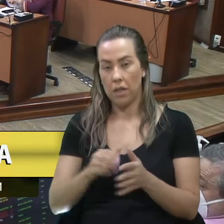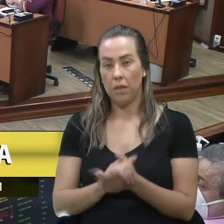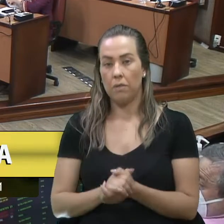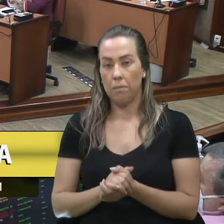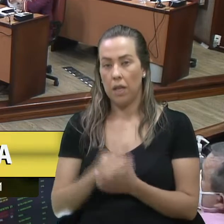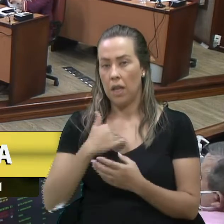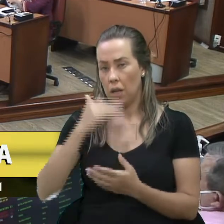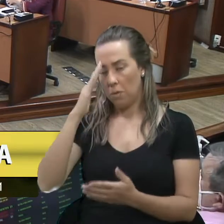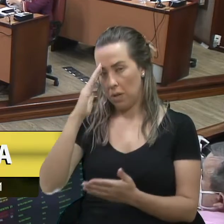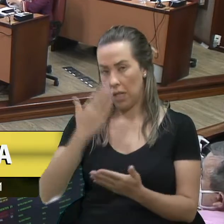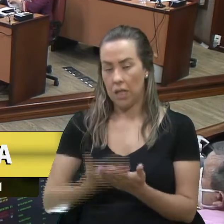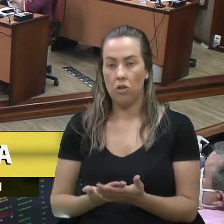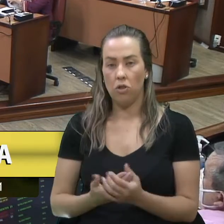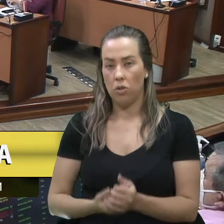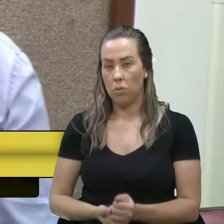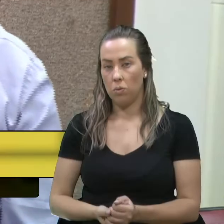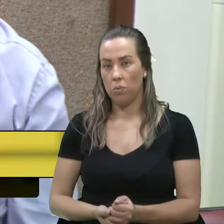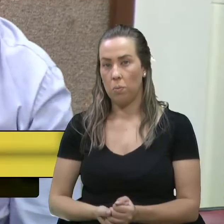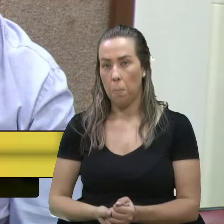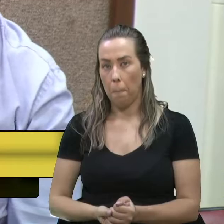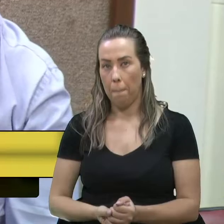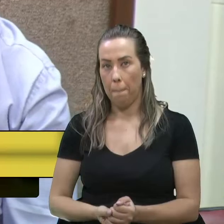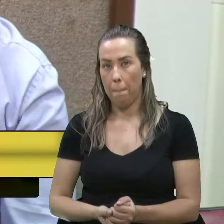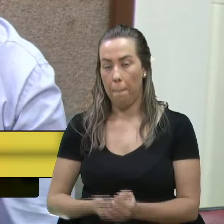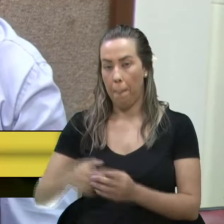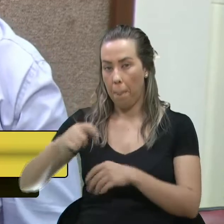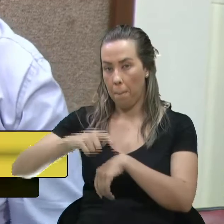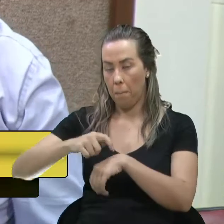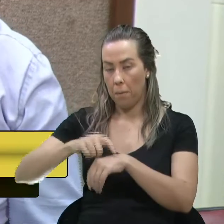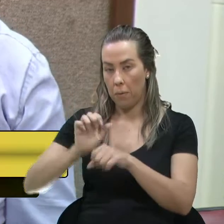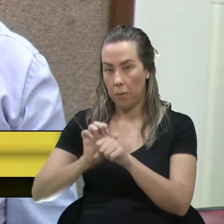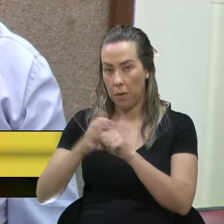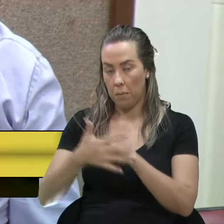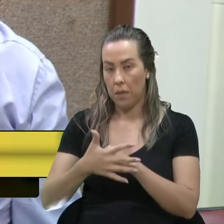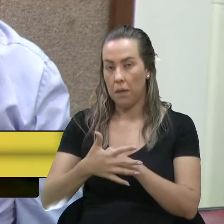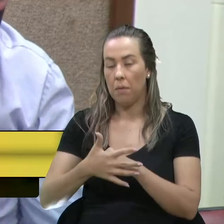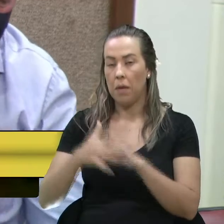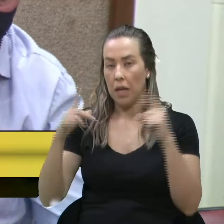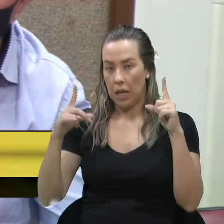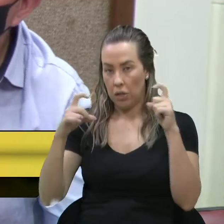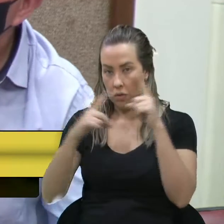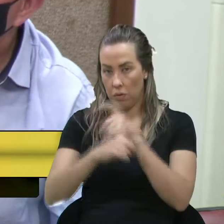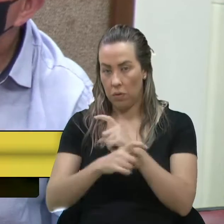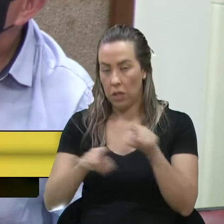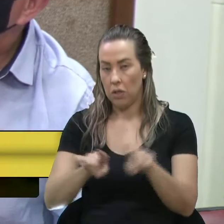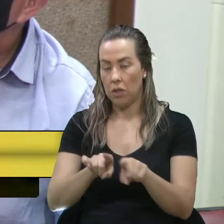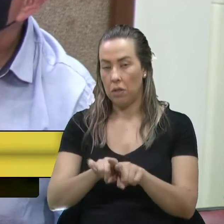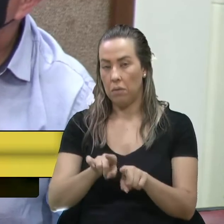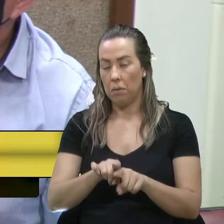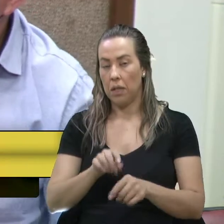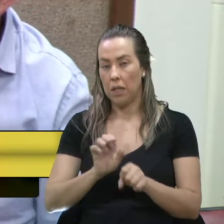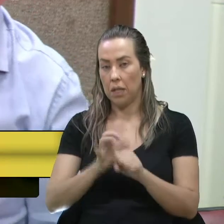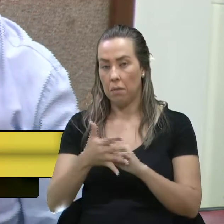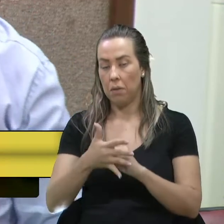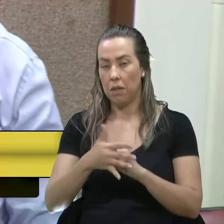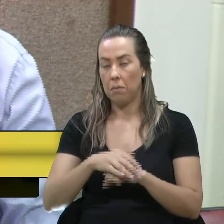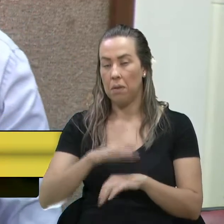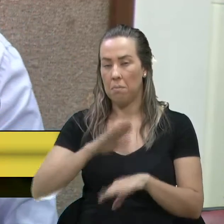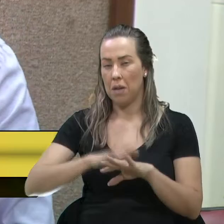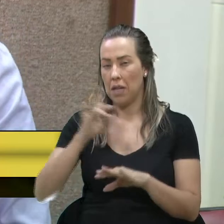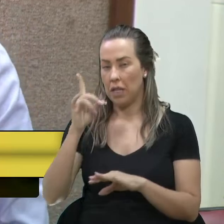eu acredito que no momento da pandemia, no momento das dificuldades, da pandemia mais